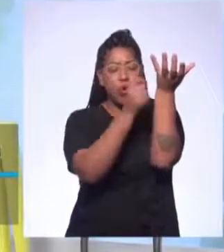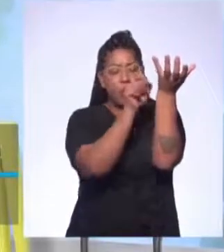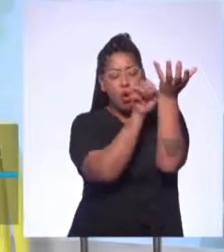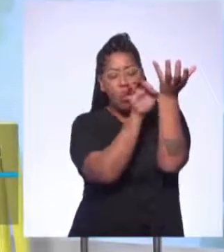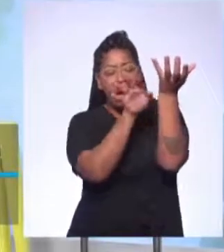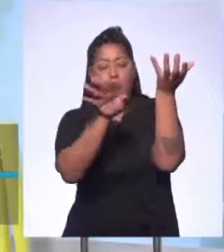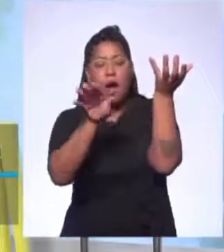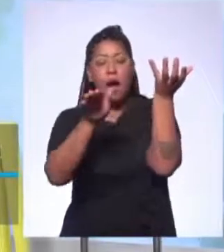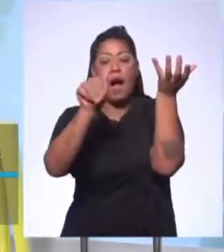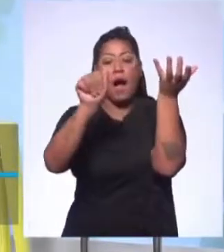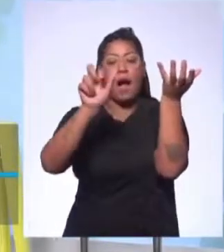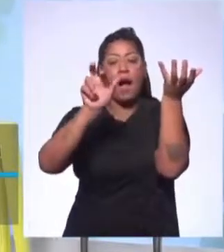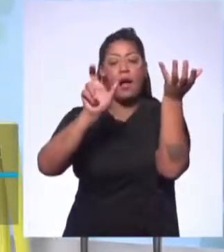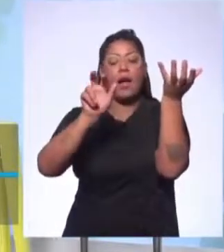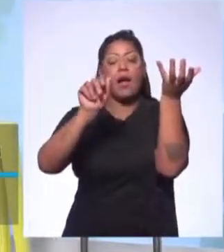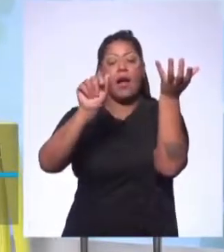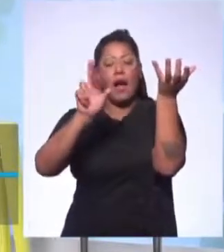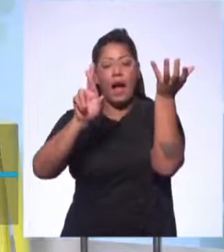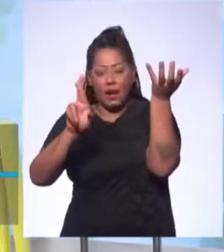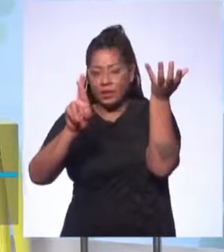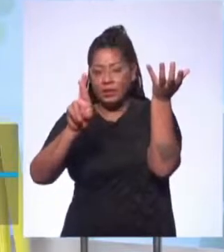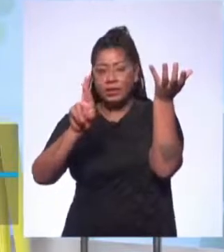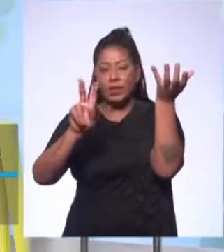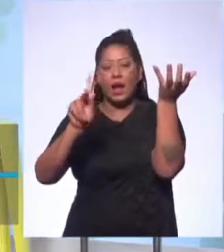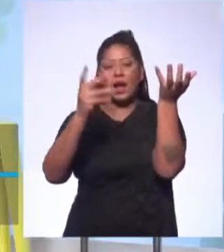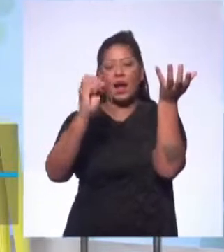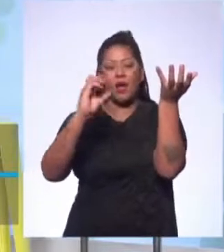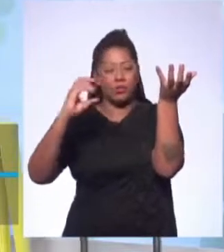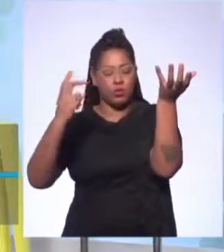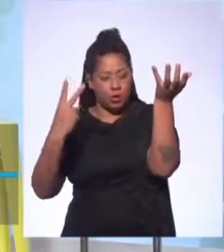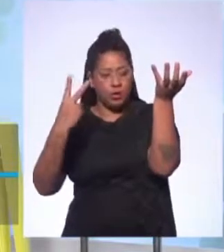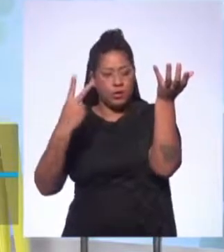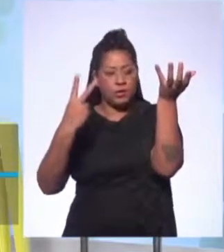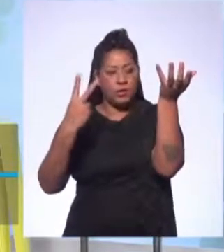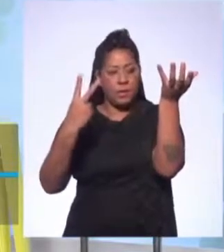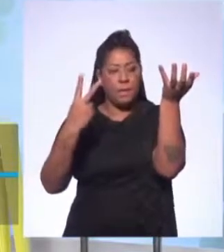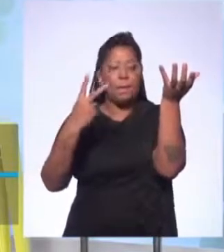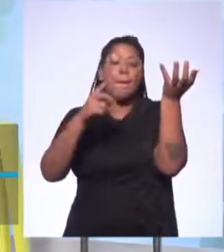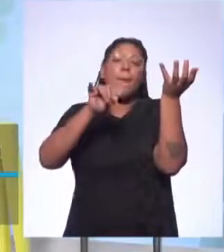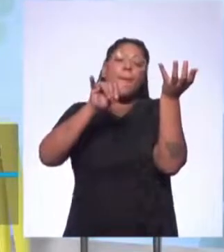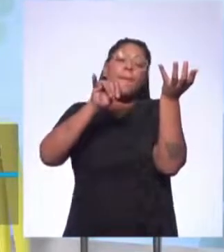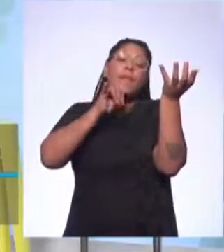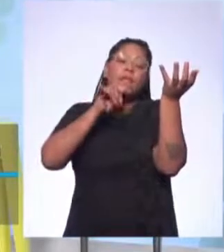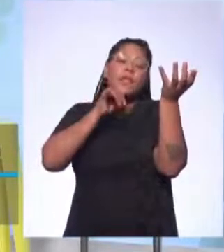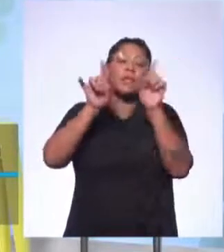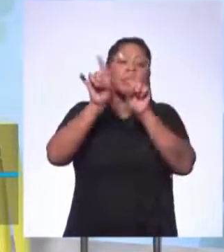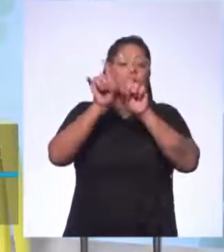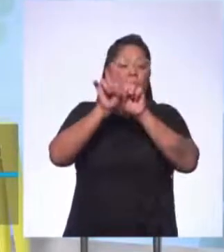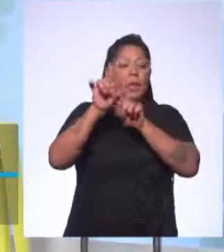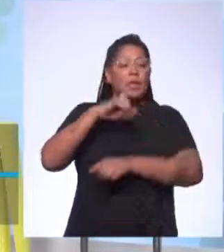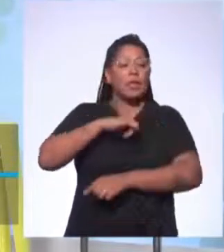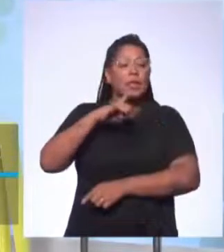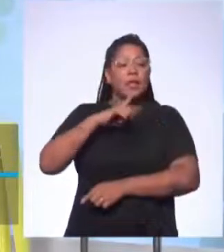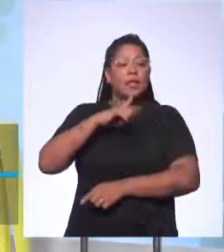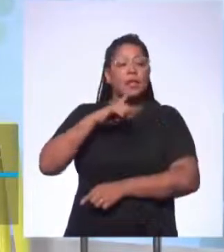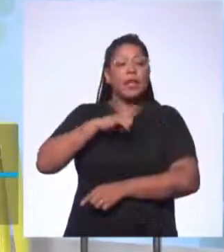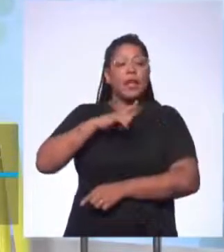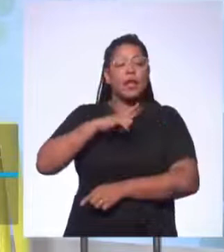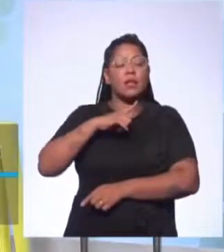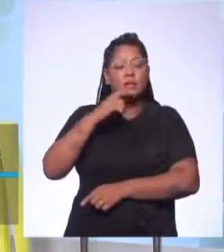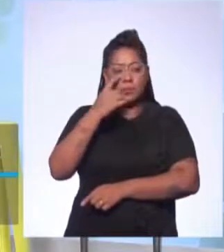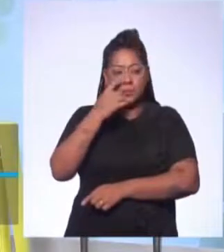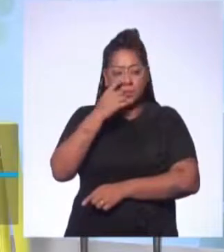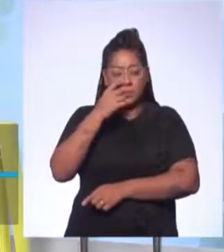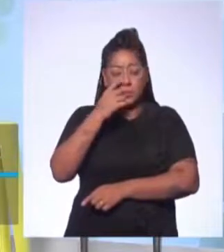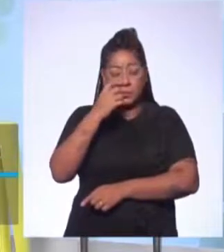gás oxigênio, ok? E aí nós temos aqui o vapor d'água, juntamente aí com a ação da luz